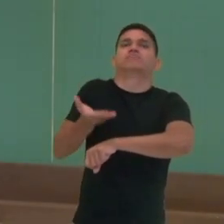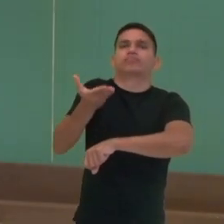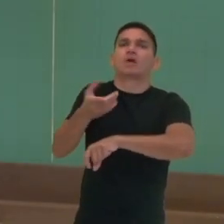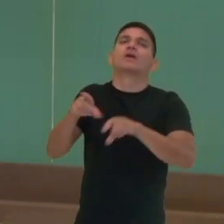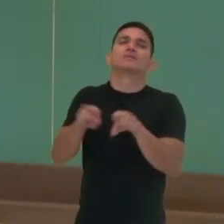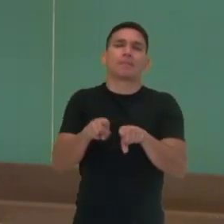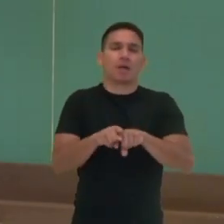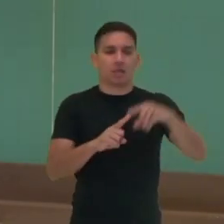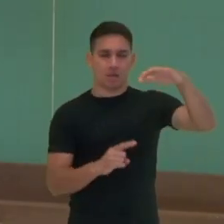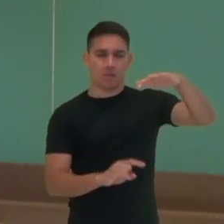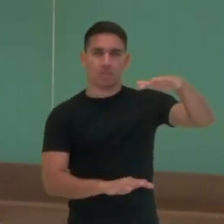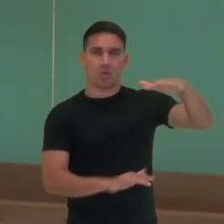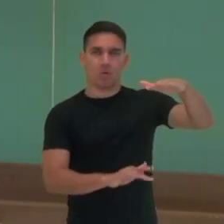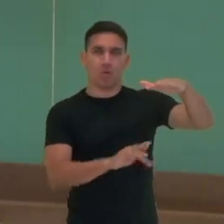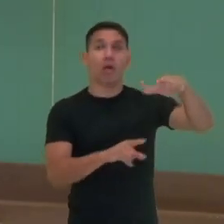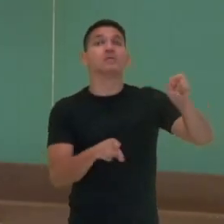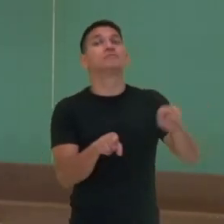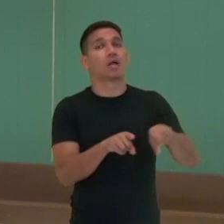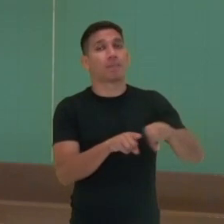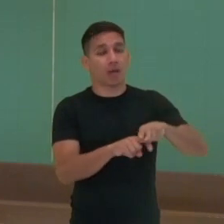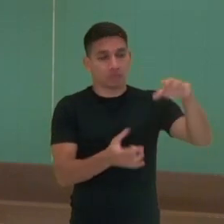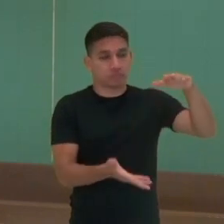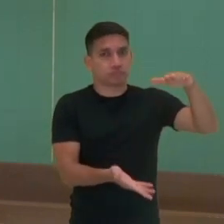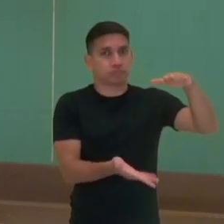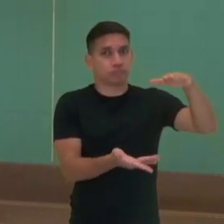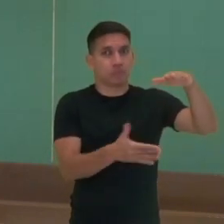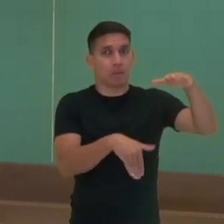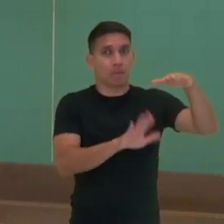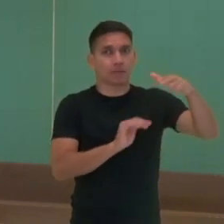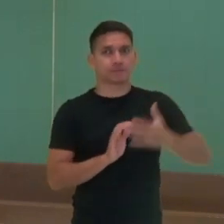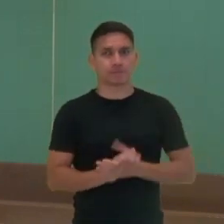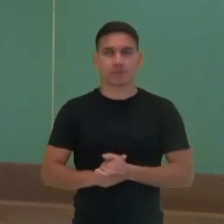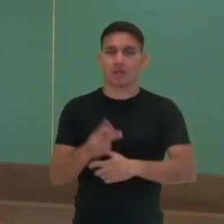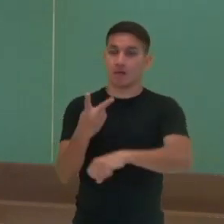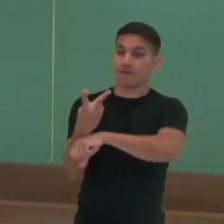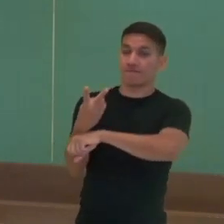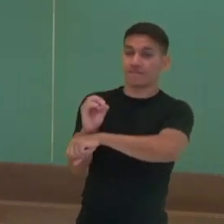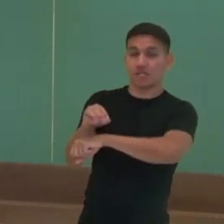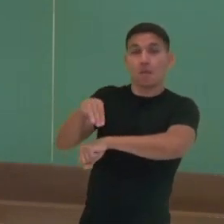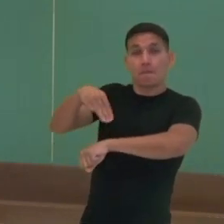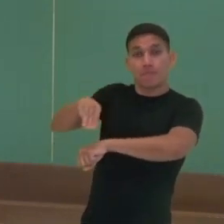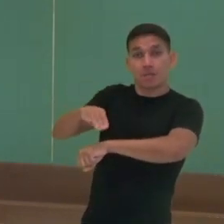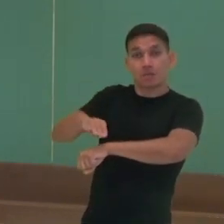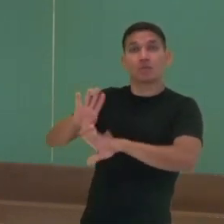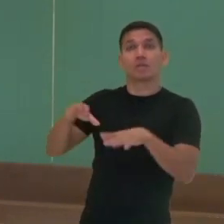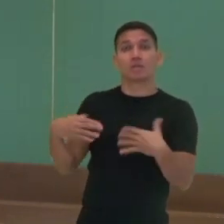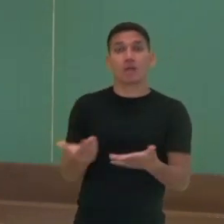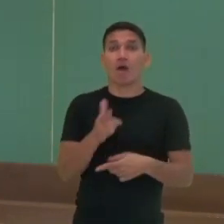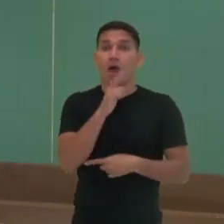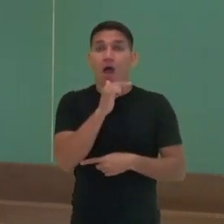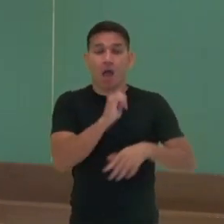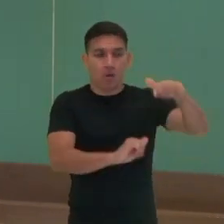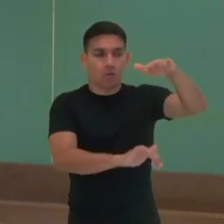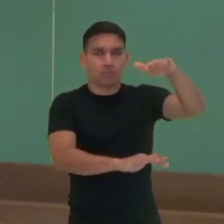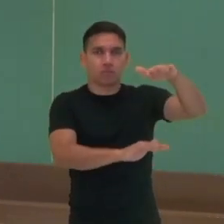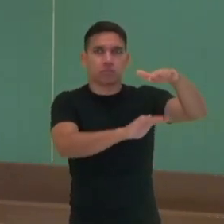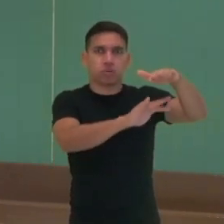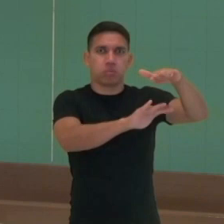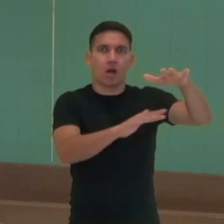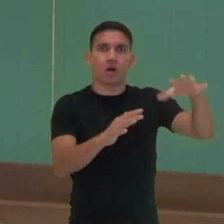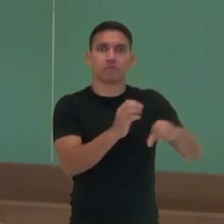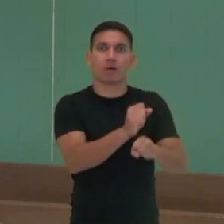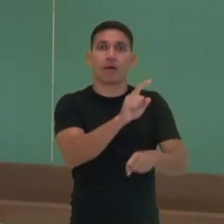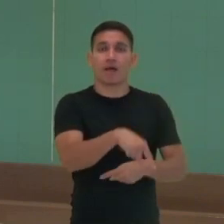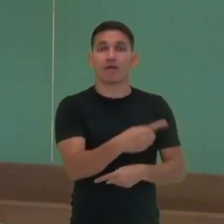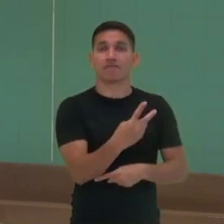também aumentou. 20 minutos, então a altura dessa água passa a ser 24